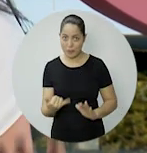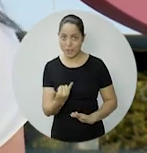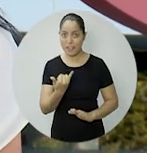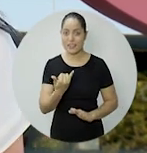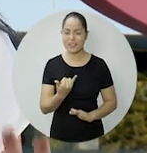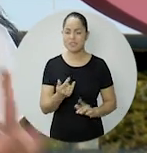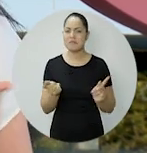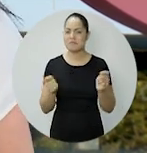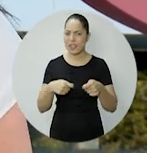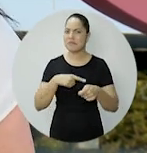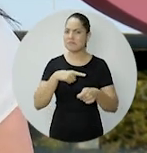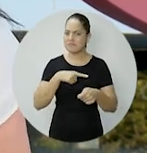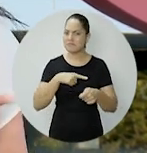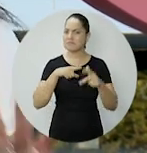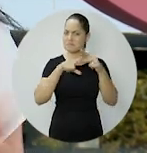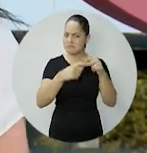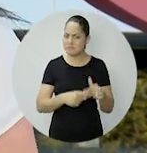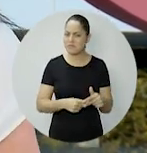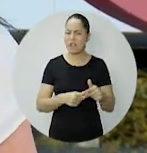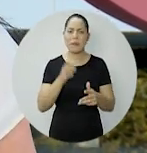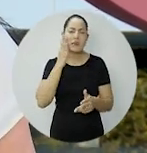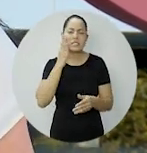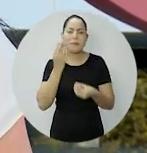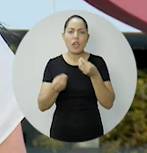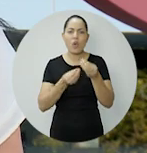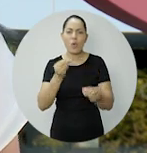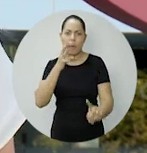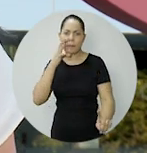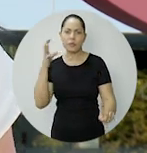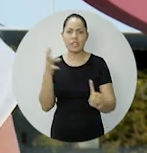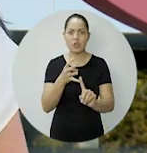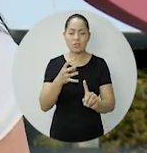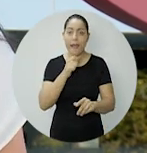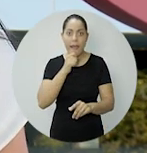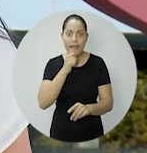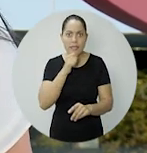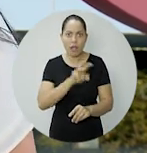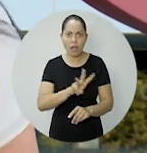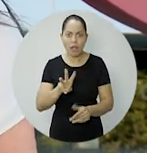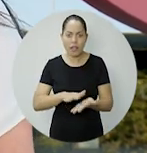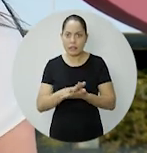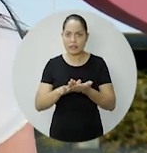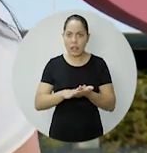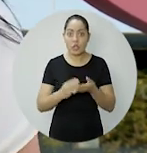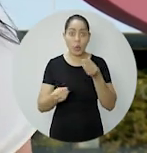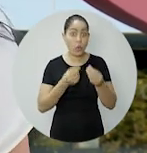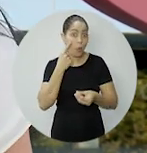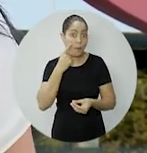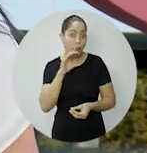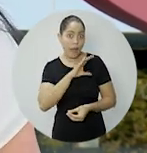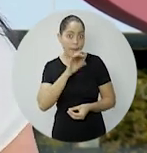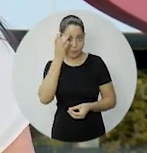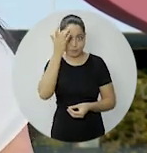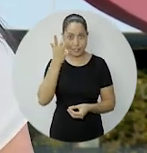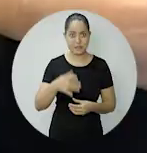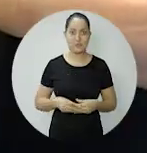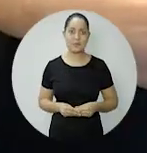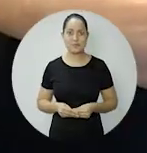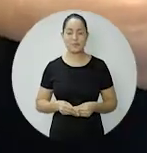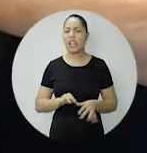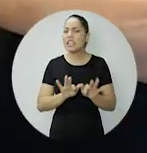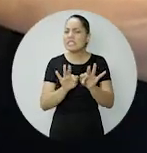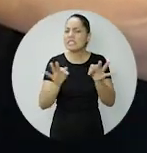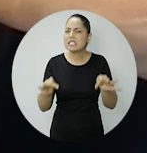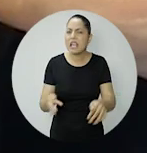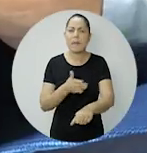Federal implementou uma ferramenta digital para acompanhar as denúncias. Se você ainda não se cadastrou, confira como é rápido e fácil.